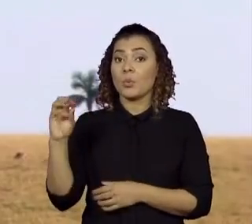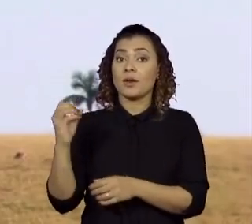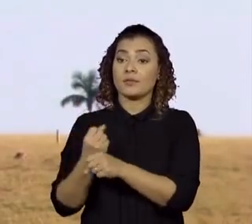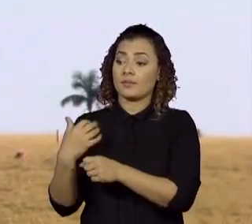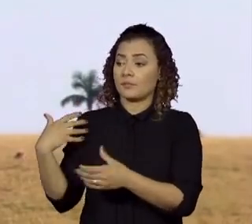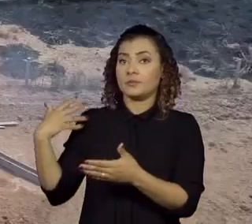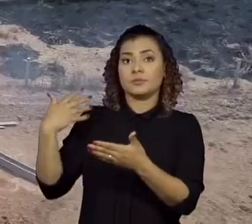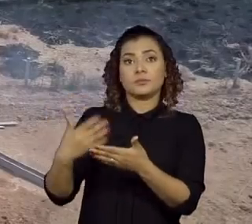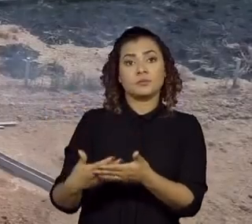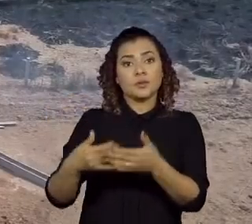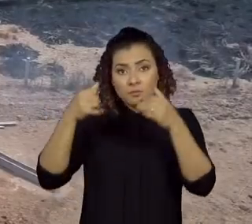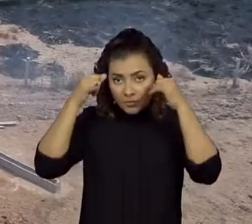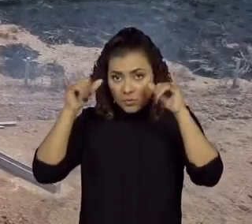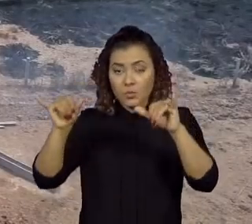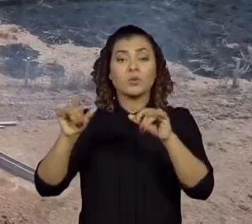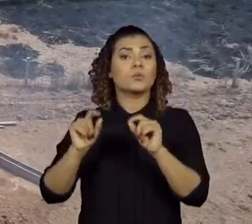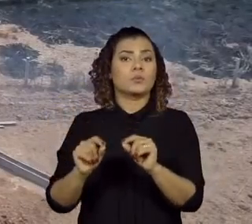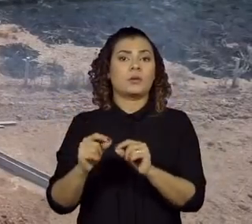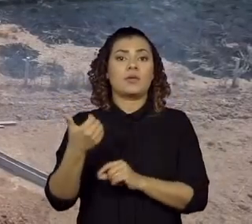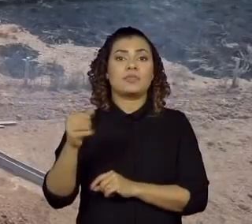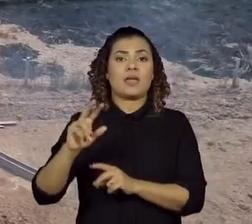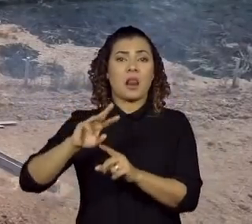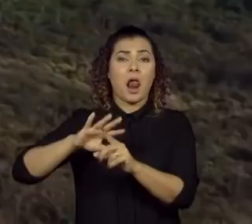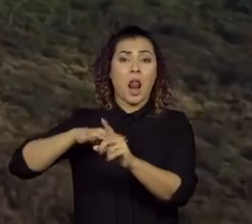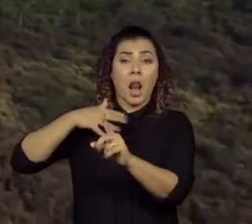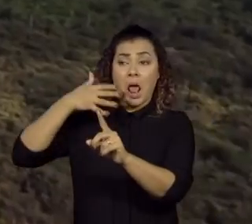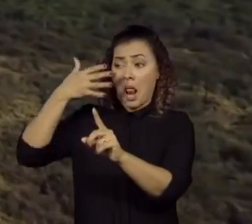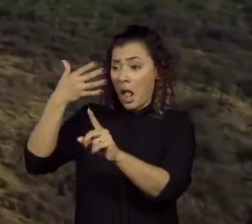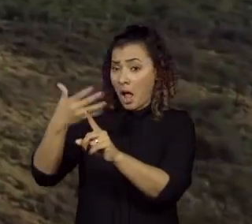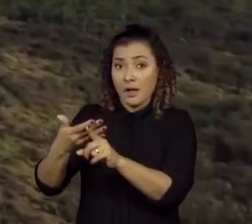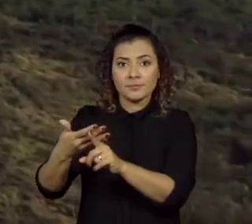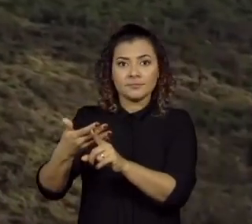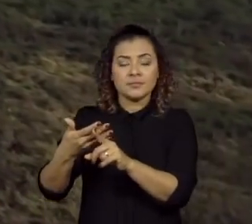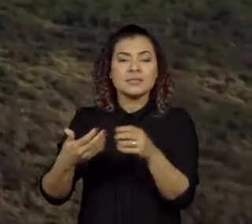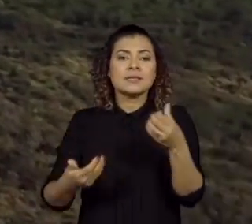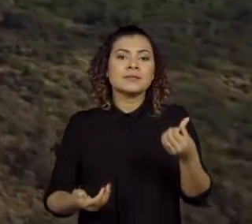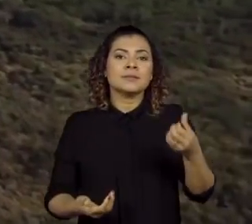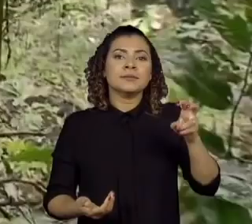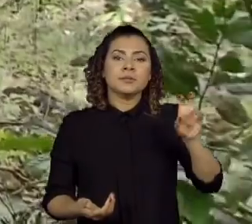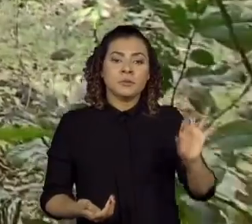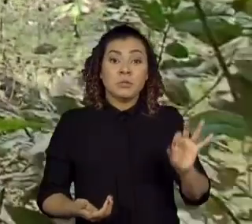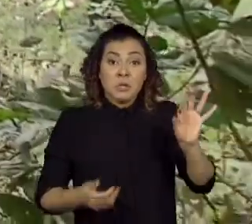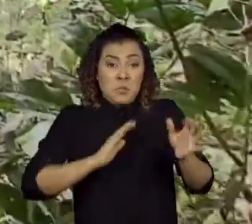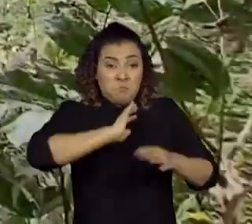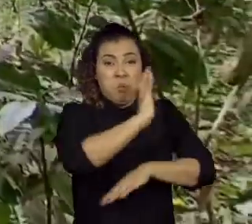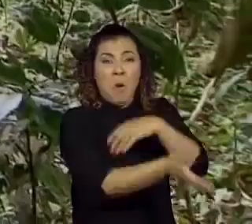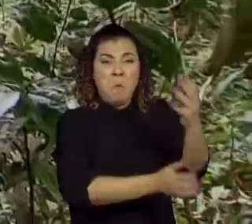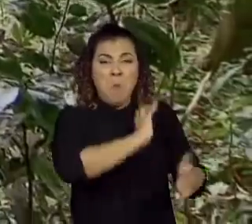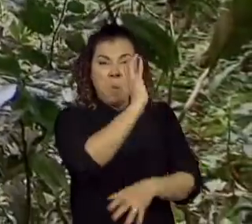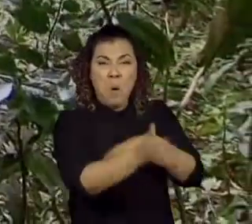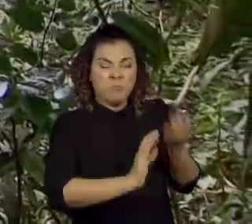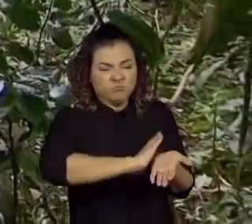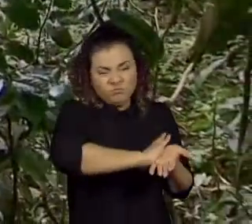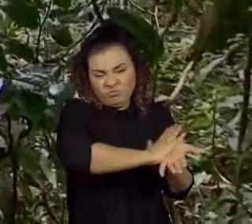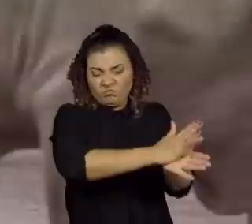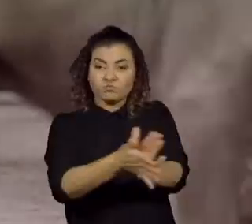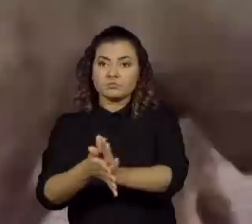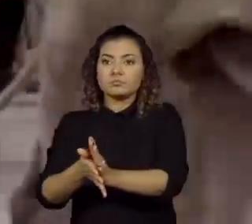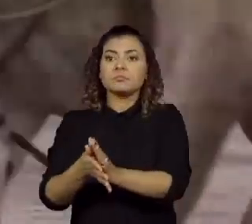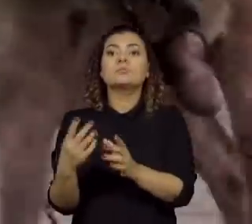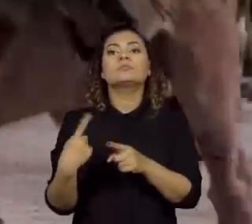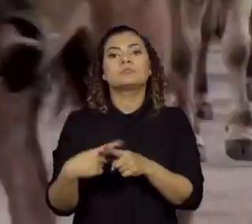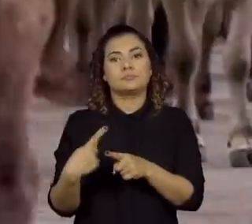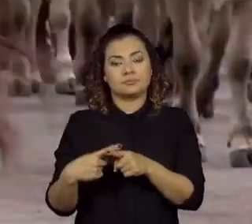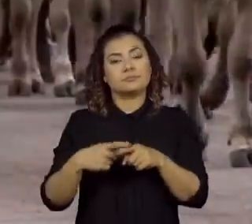esse rebanho na região aumentou 10 vezes. 65% do desmatamento na Amazônia, ele é causado